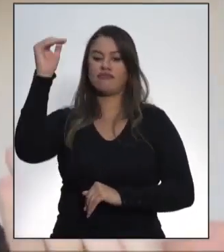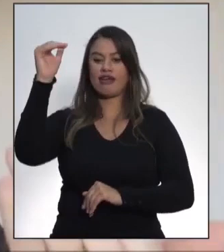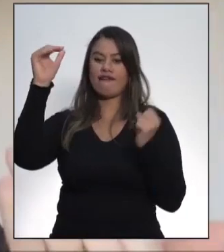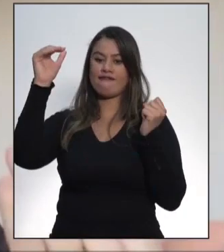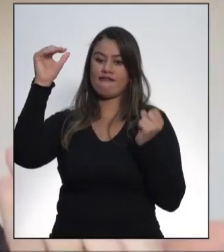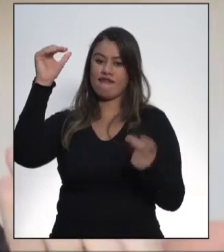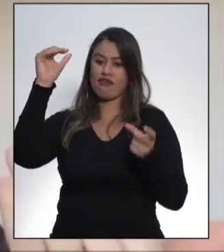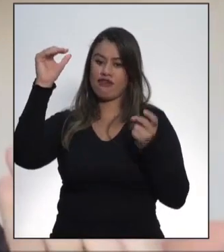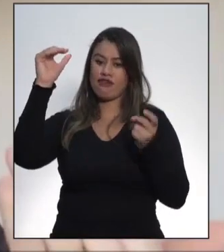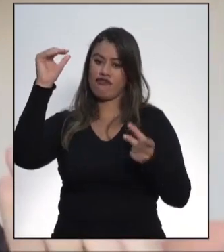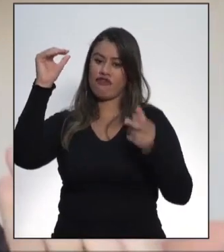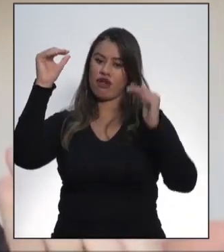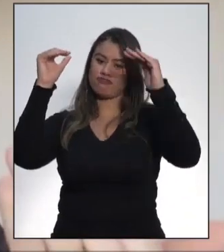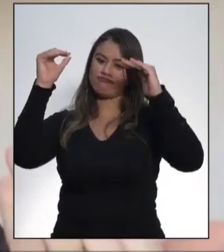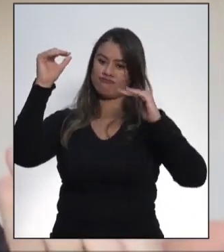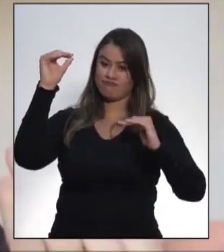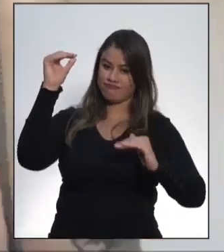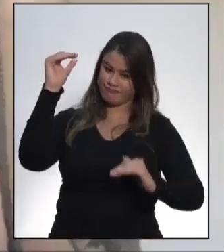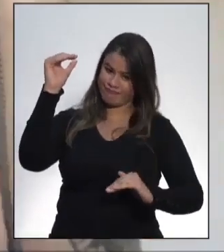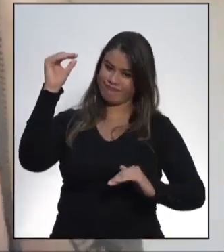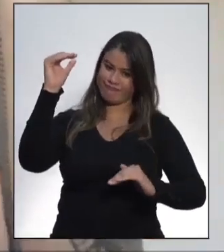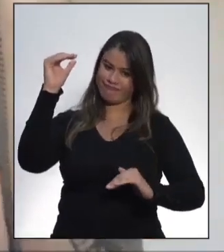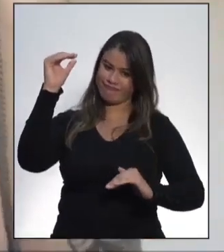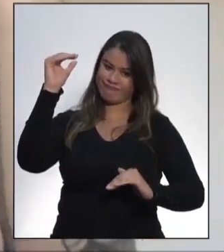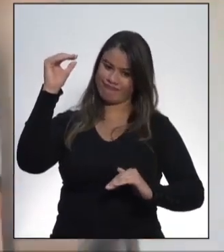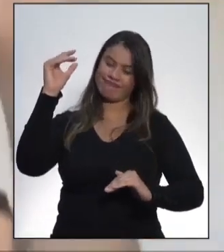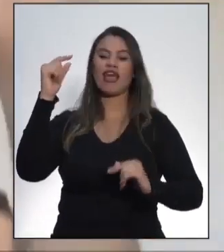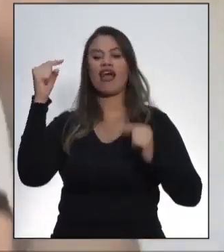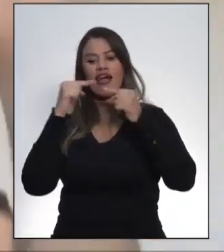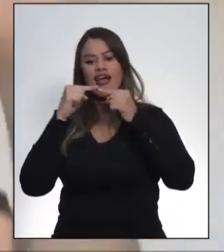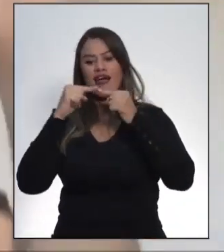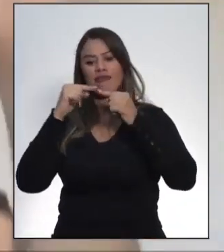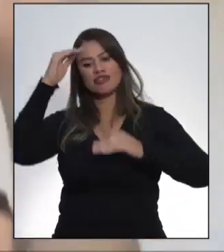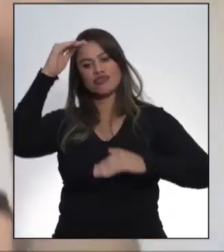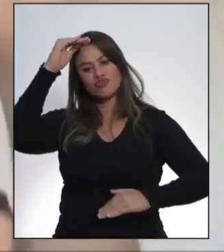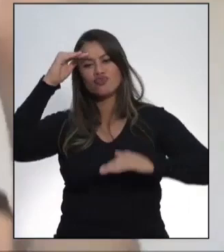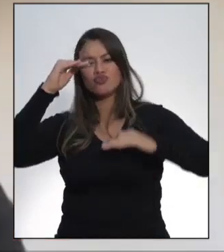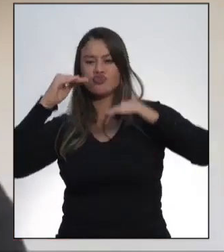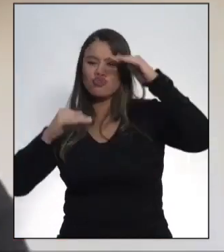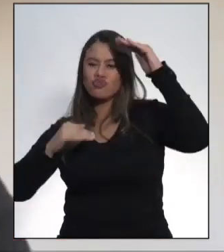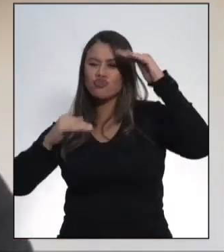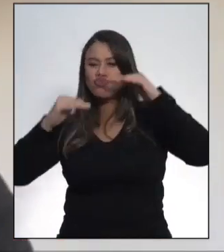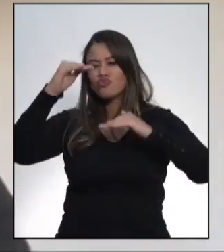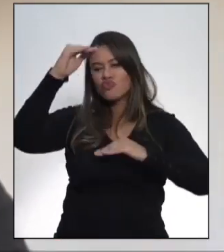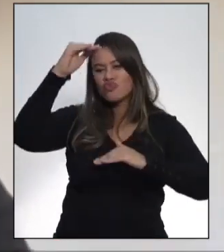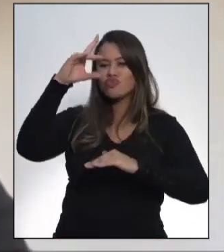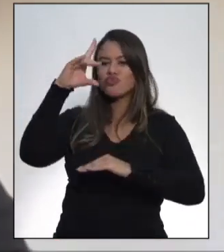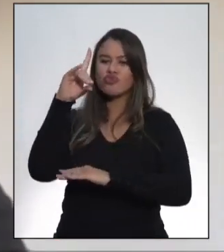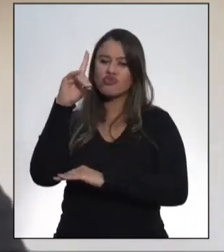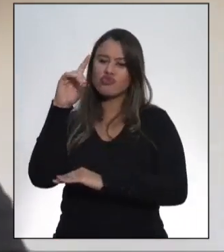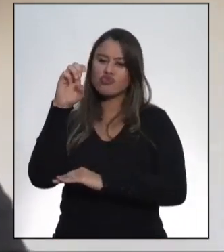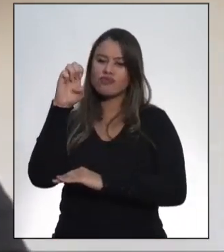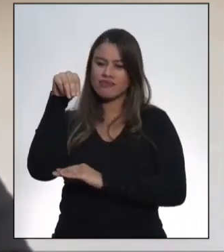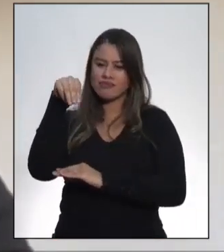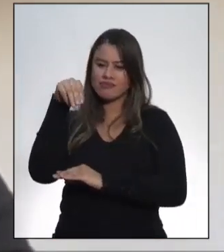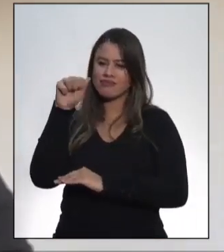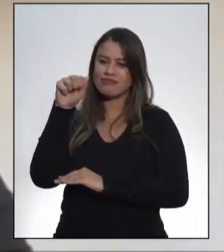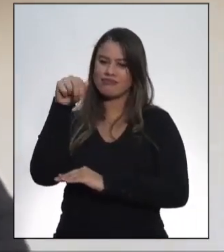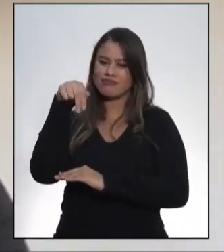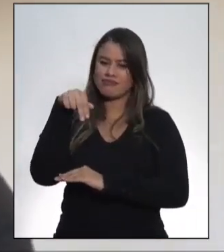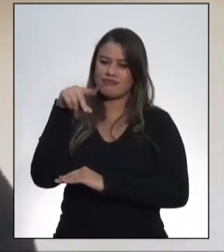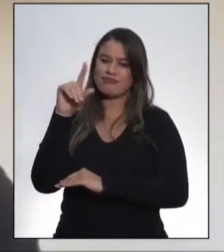produtos mais caros, e a tendência é que você tenha menos gente comprando, a tendência é que você tenha um volume